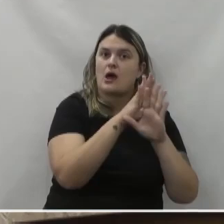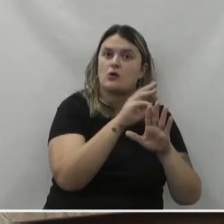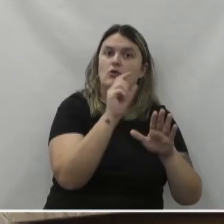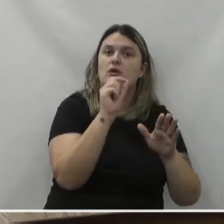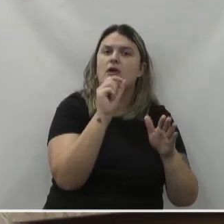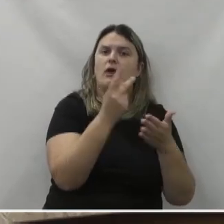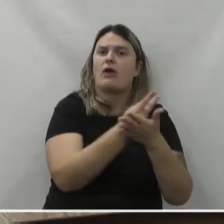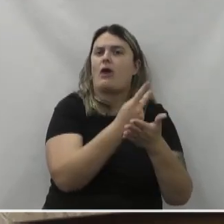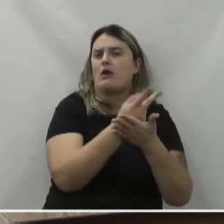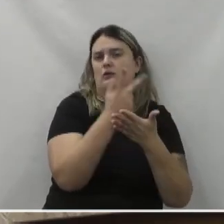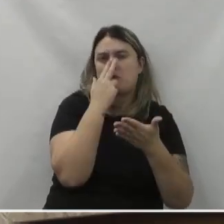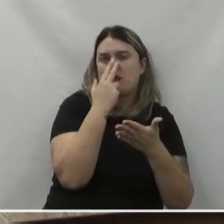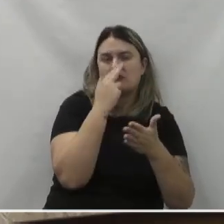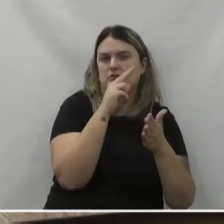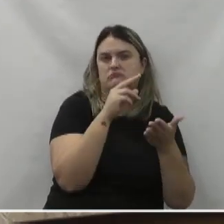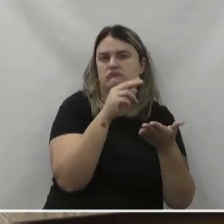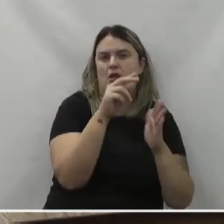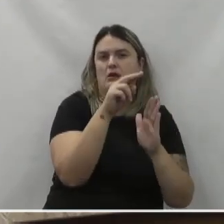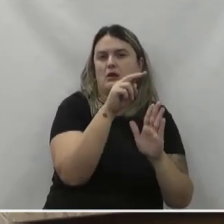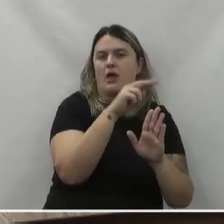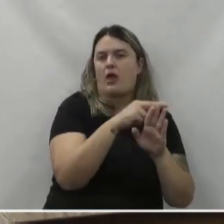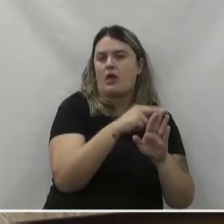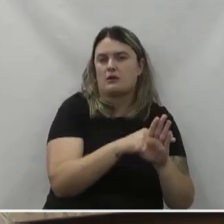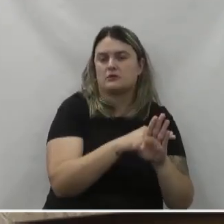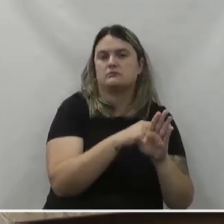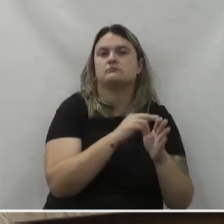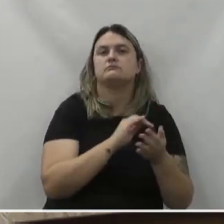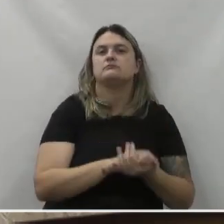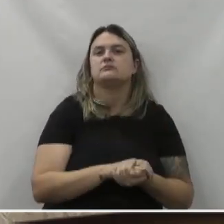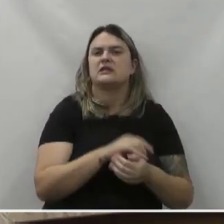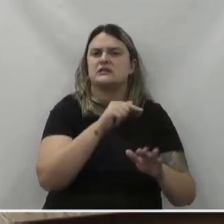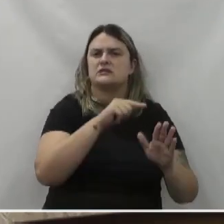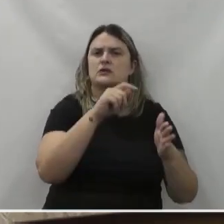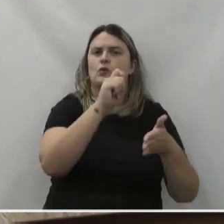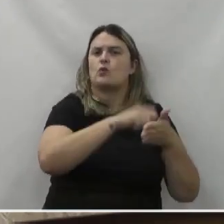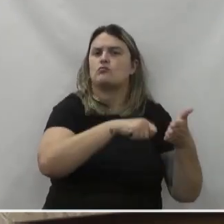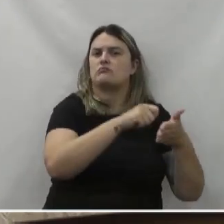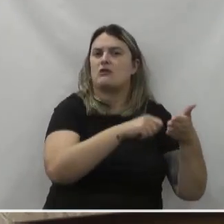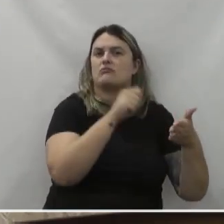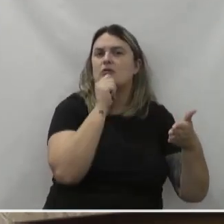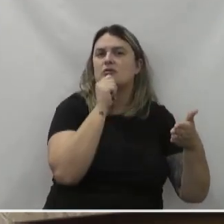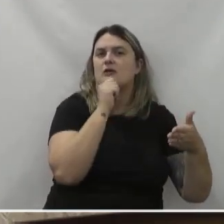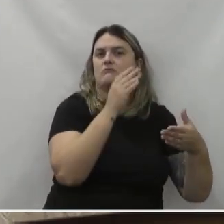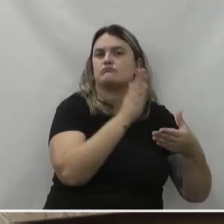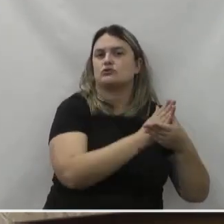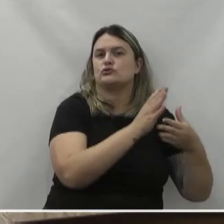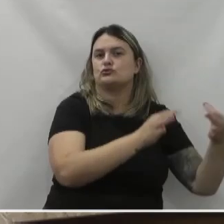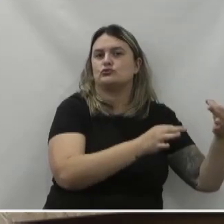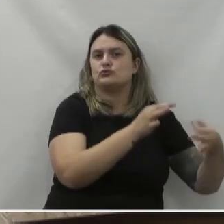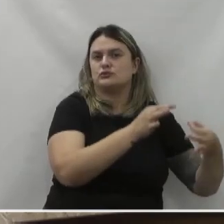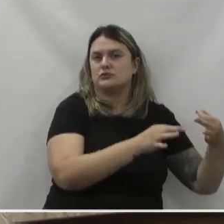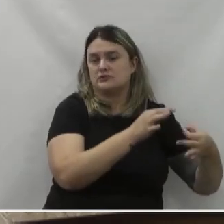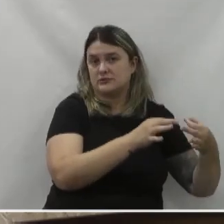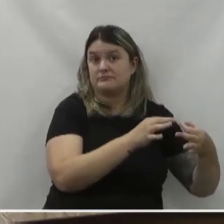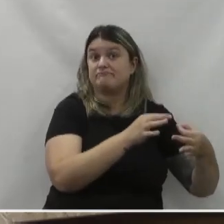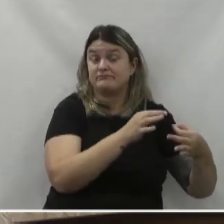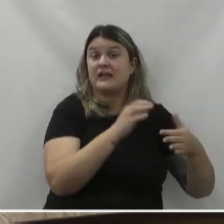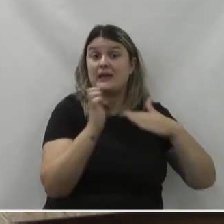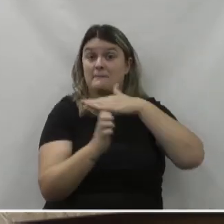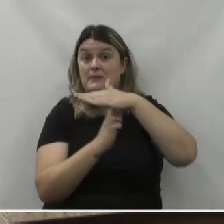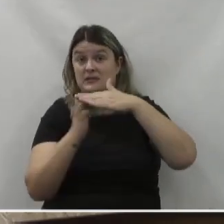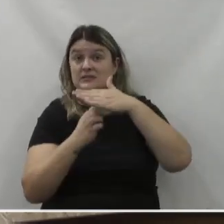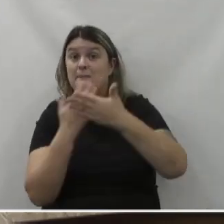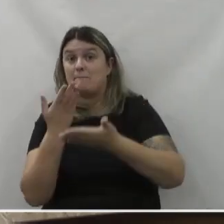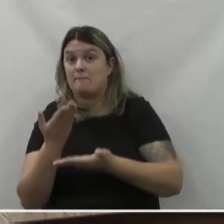irregular. Tem o lado onde que esse contrato está na justiça. Tem o lado onde a empresa